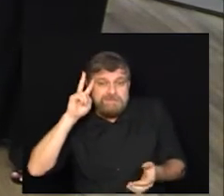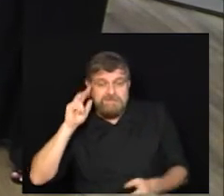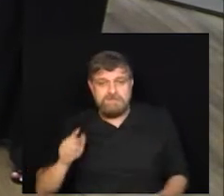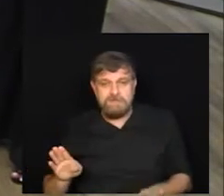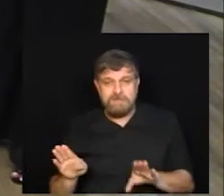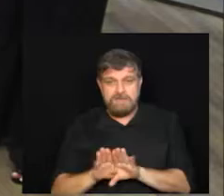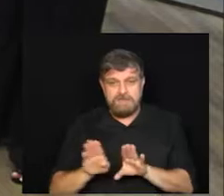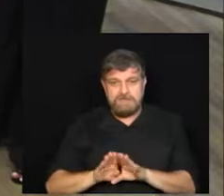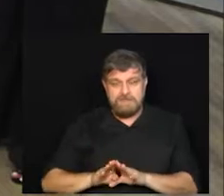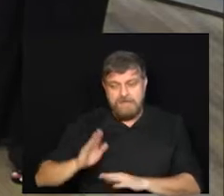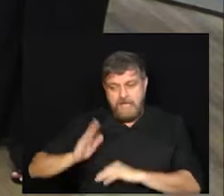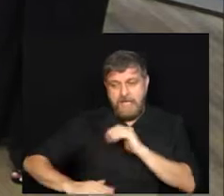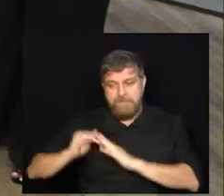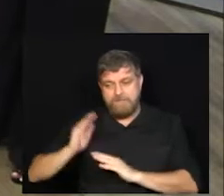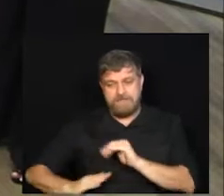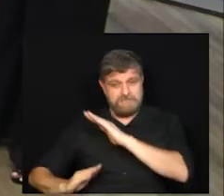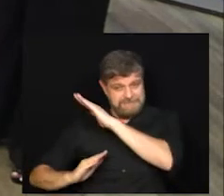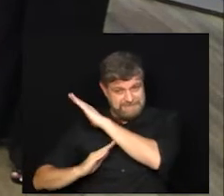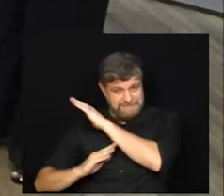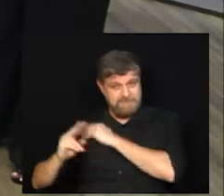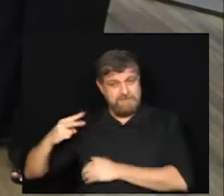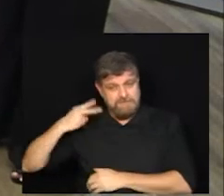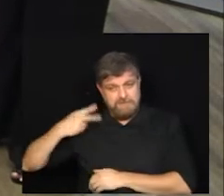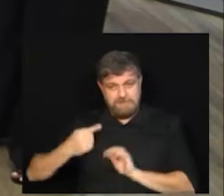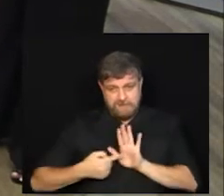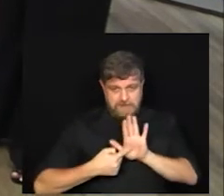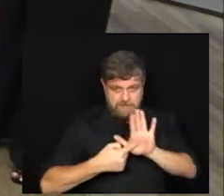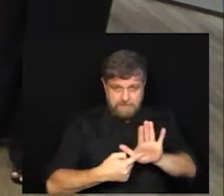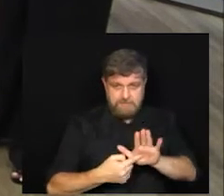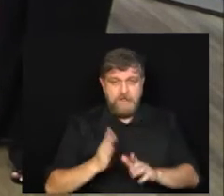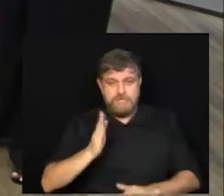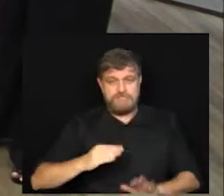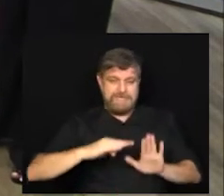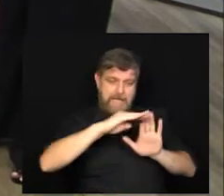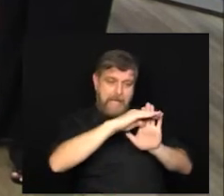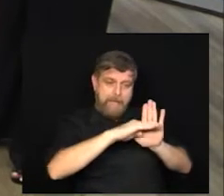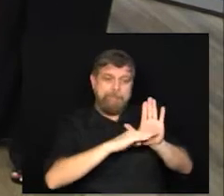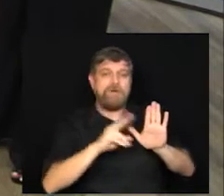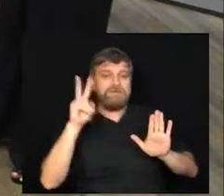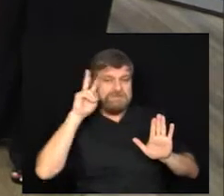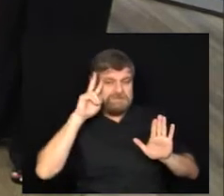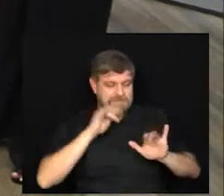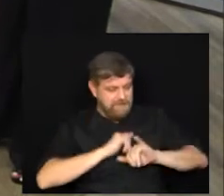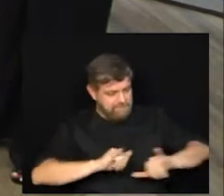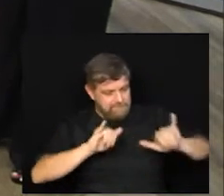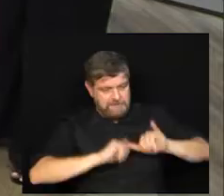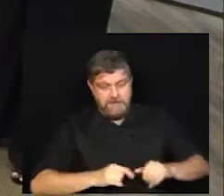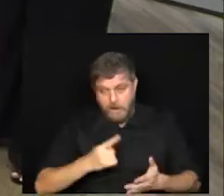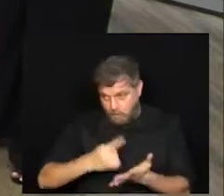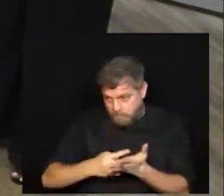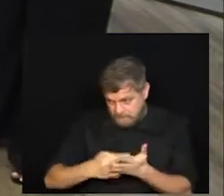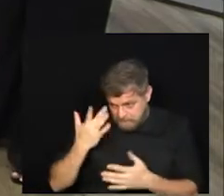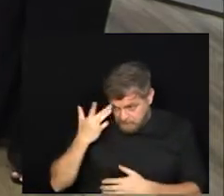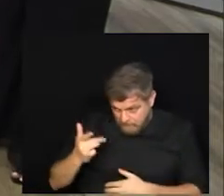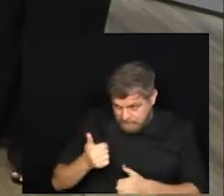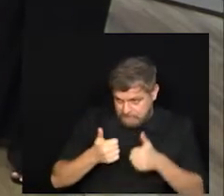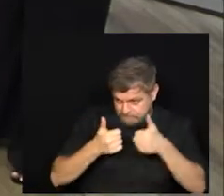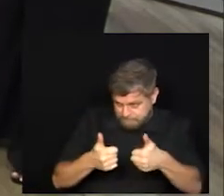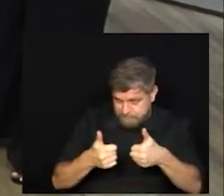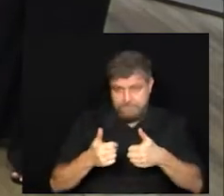além das ações parlamentares que nós temos que mostrar, a gente já tem a pauta de segunda-feira. Combinado, então, até amanhã. Até.